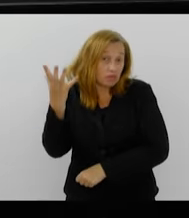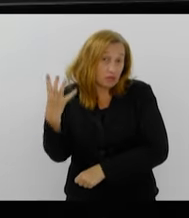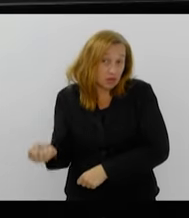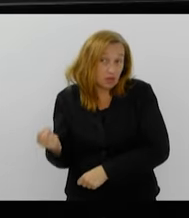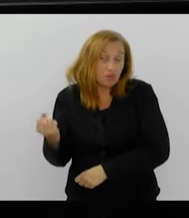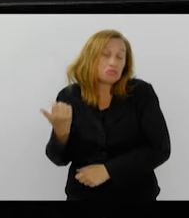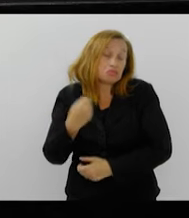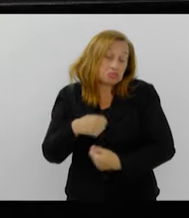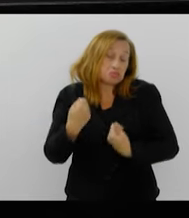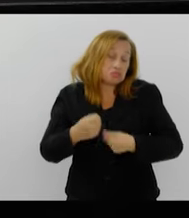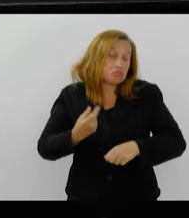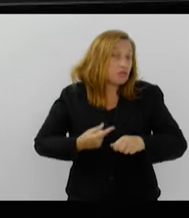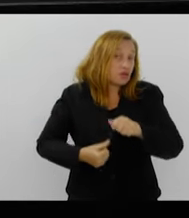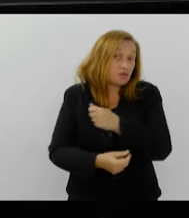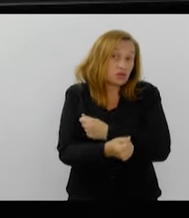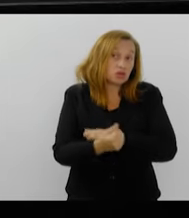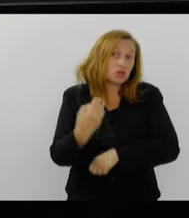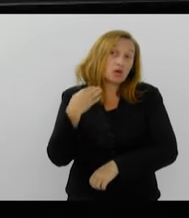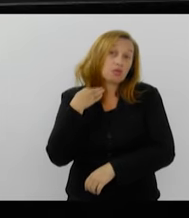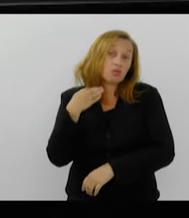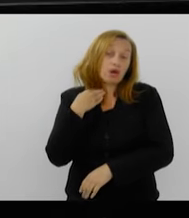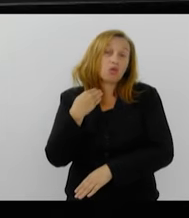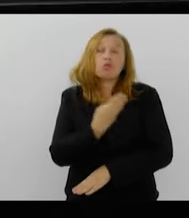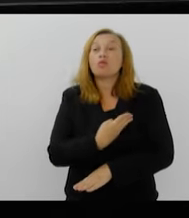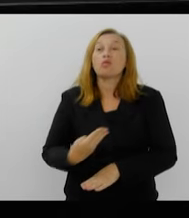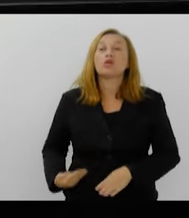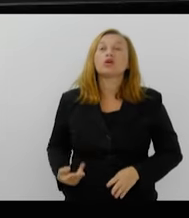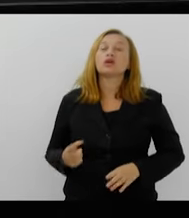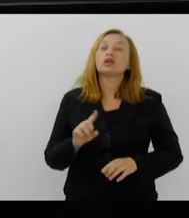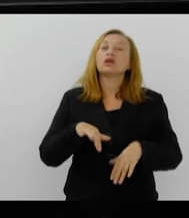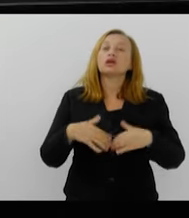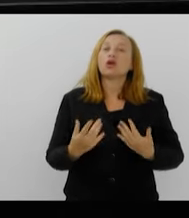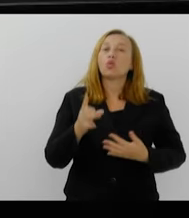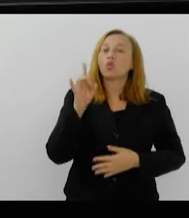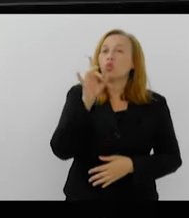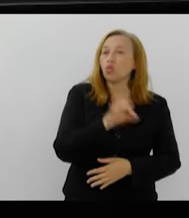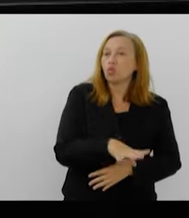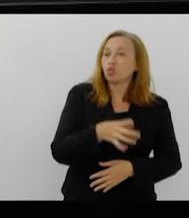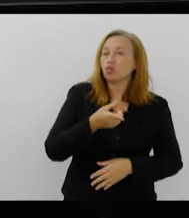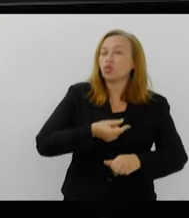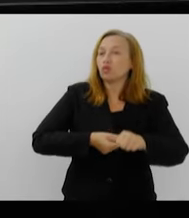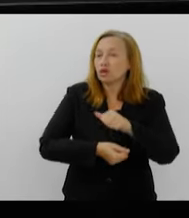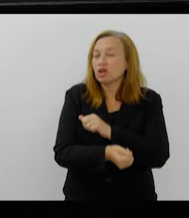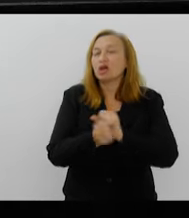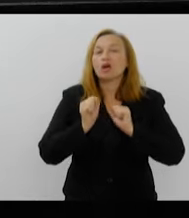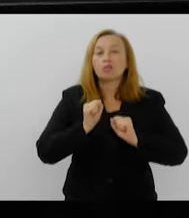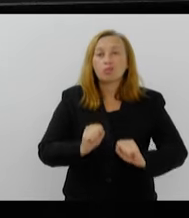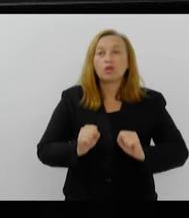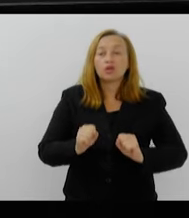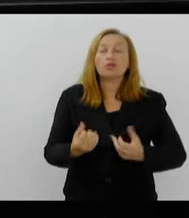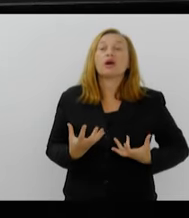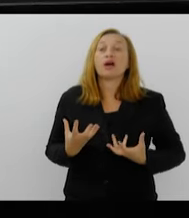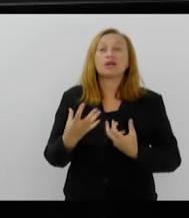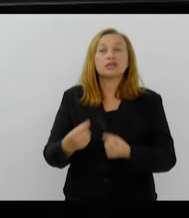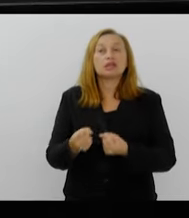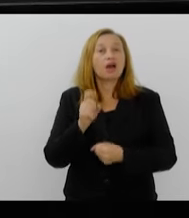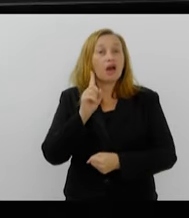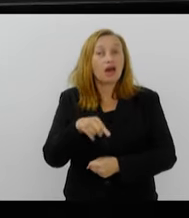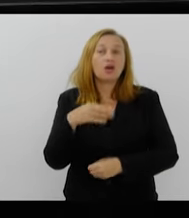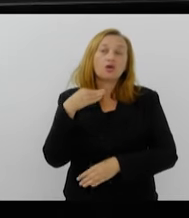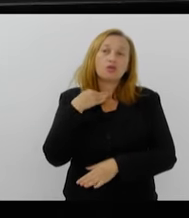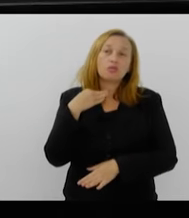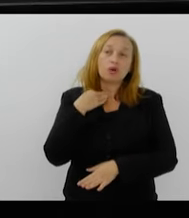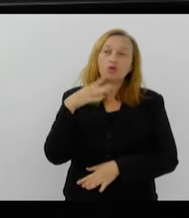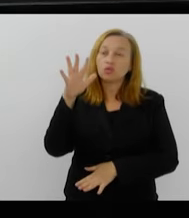que investir em banco público. Portanto, o único investimento que nós poderíamos admitir era nos bancos do